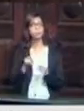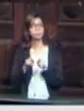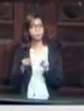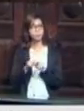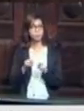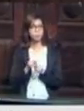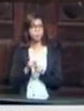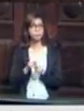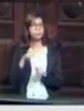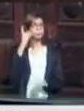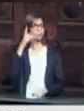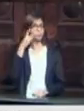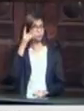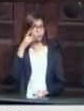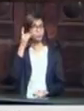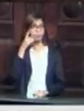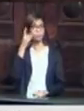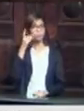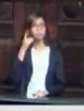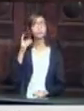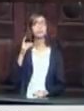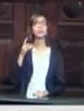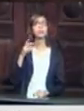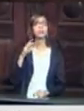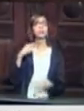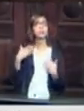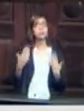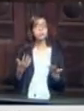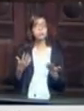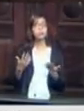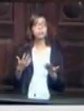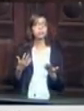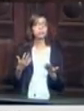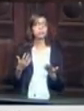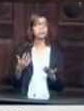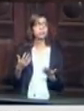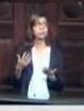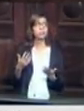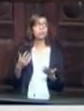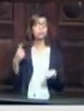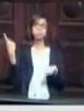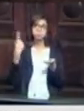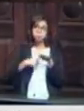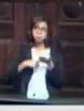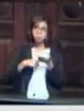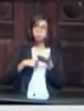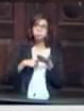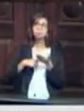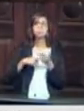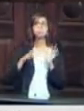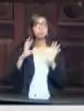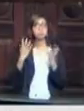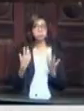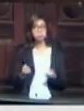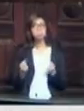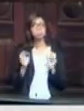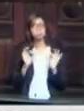nobre deputado Albertassi, de maneira que, num acordo, como